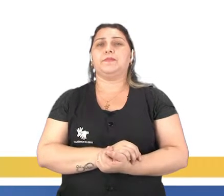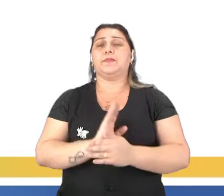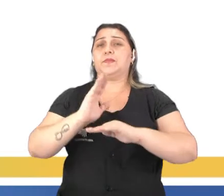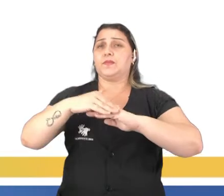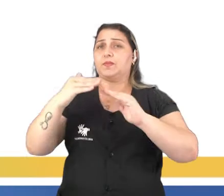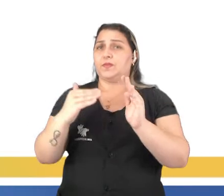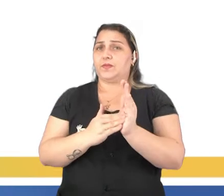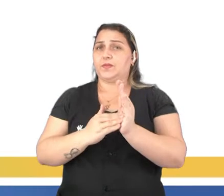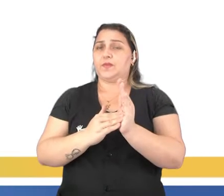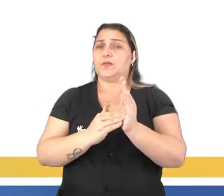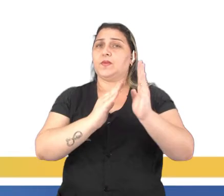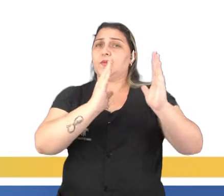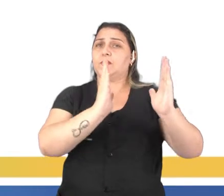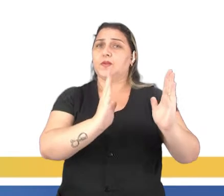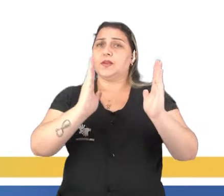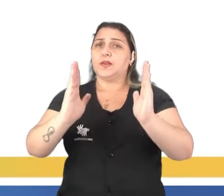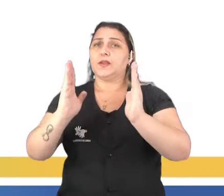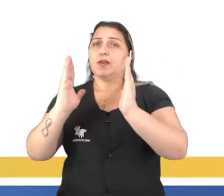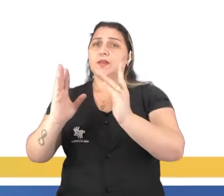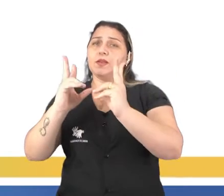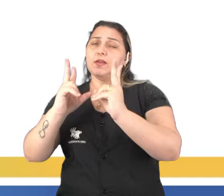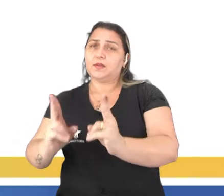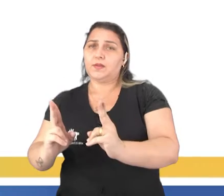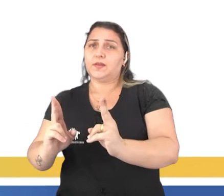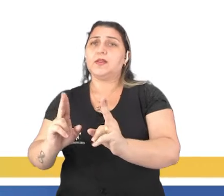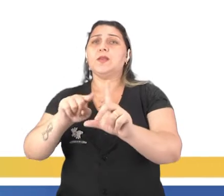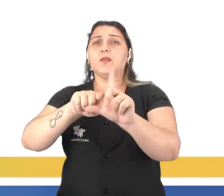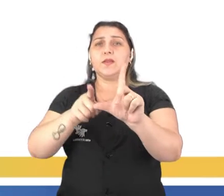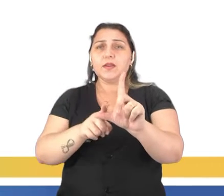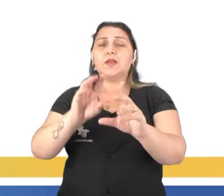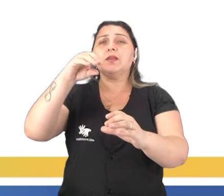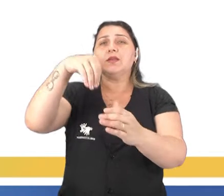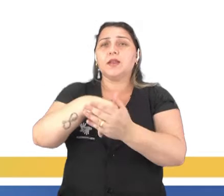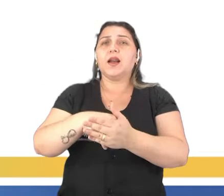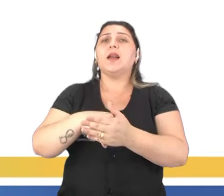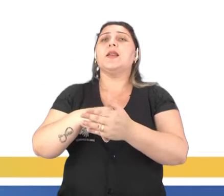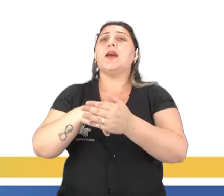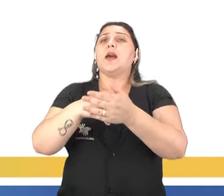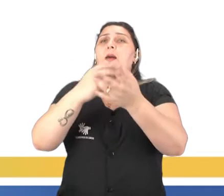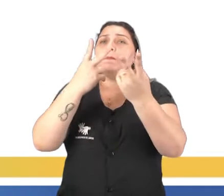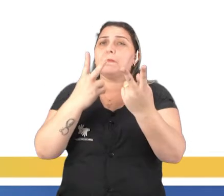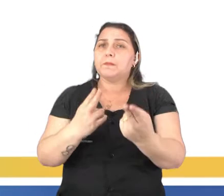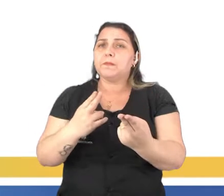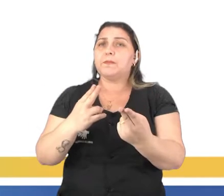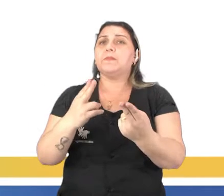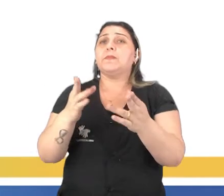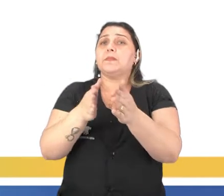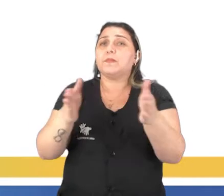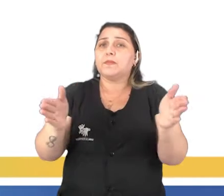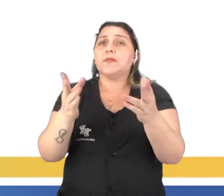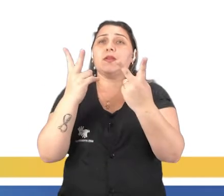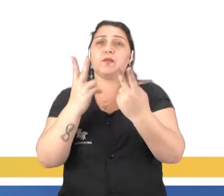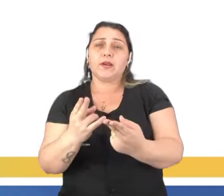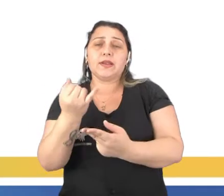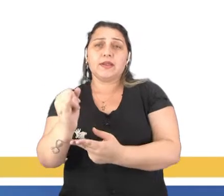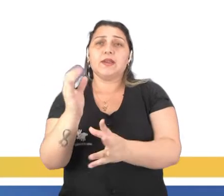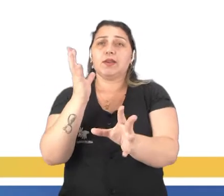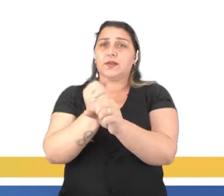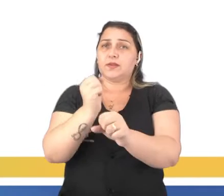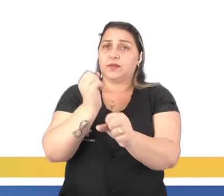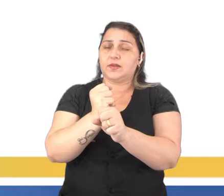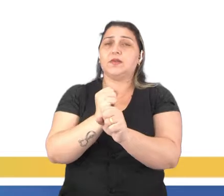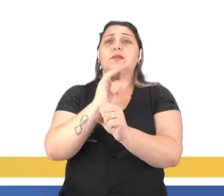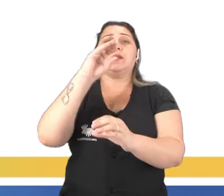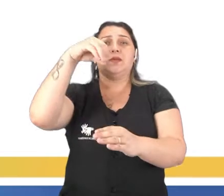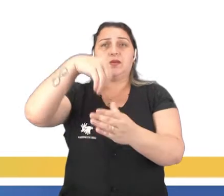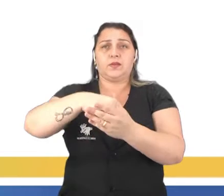todos os lados, né, com a mesma medida e todos os ângulos internos também com a mesma medida. Então, assim, se nós soubermos a soma dos ângulos